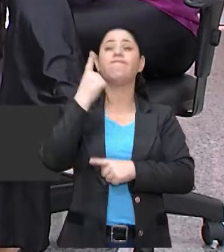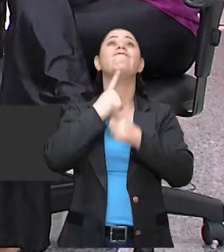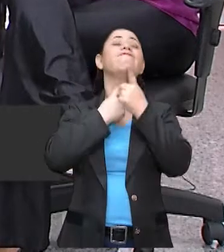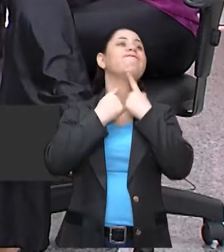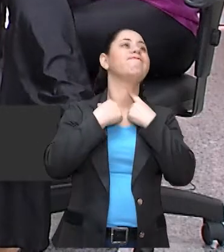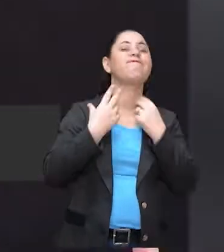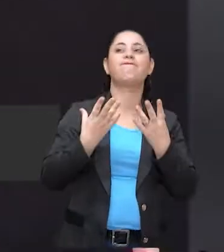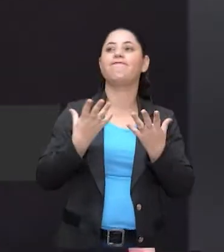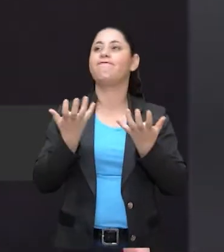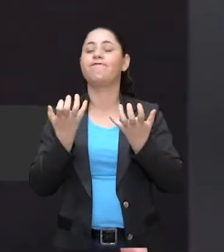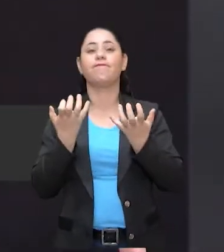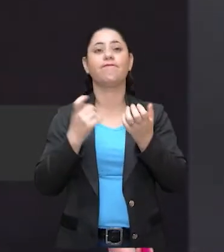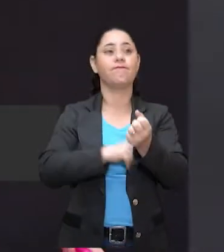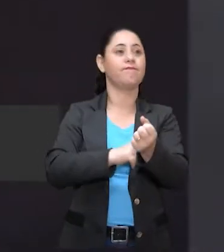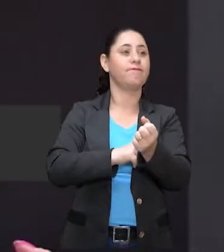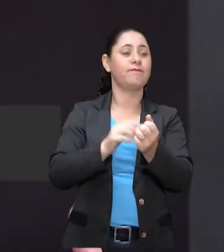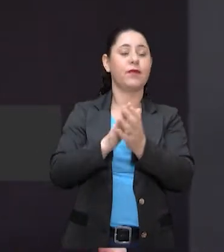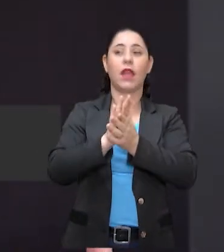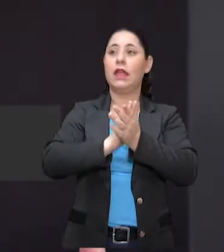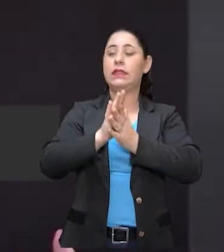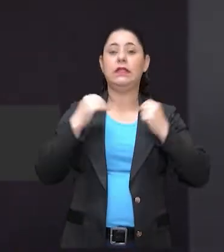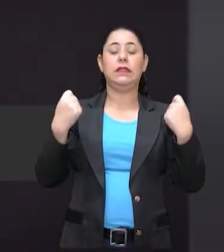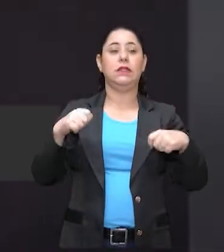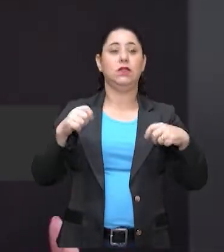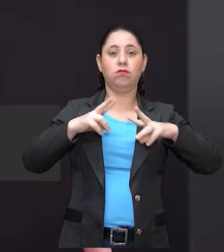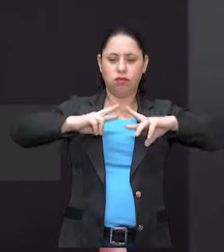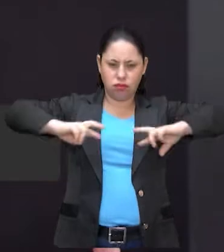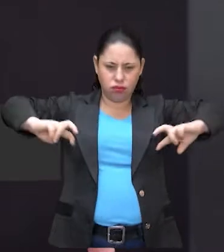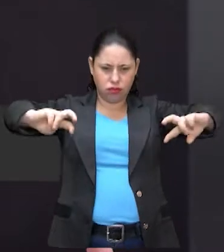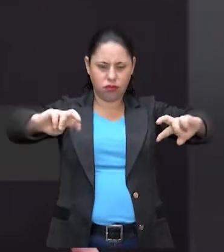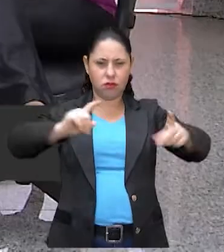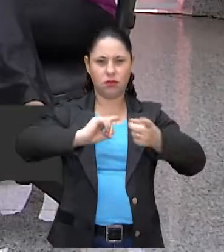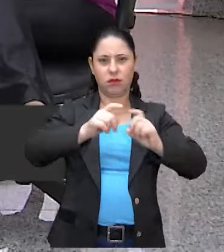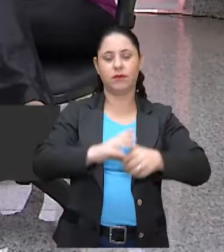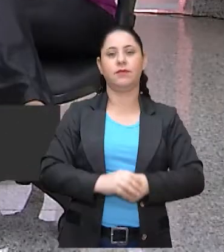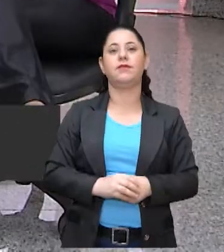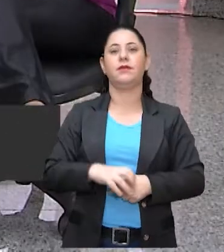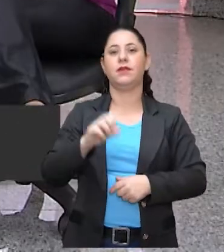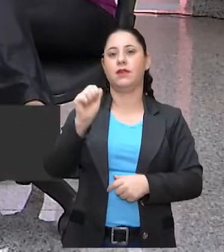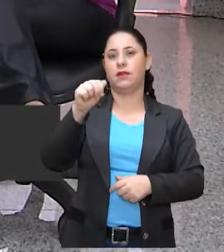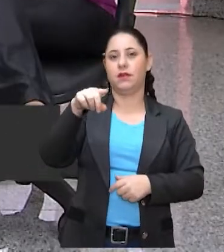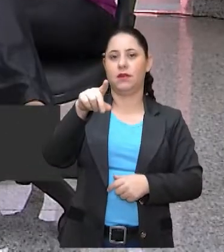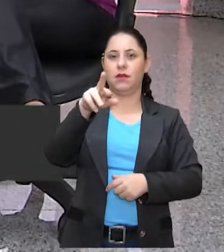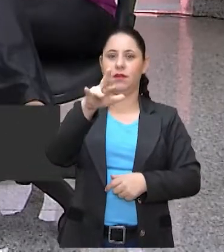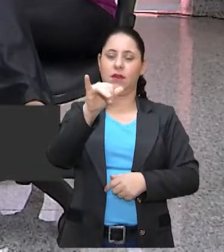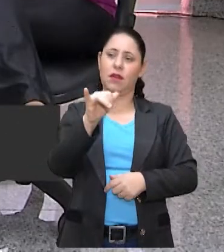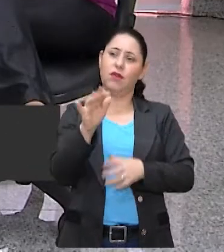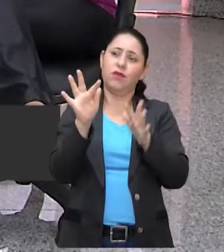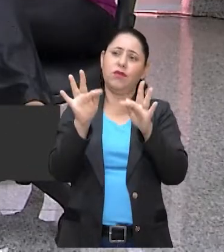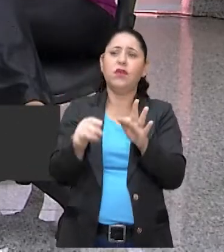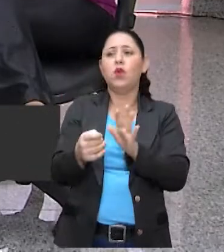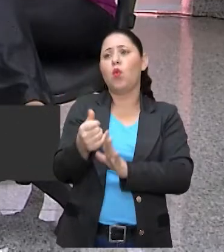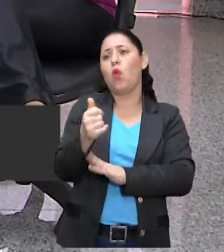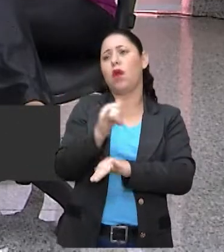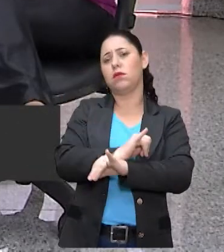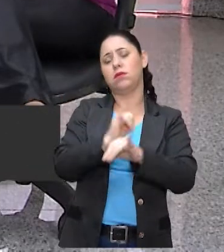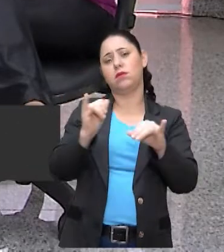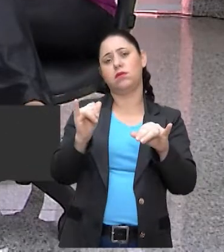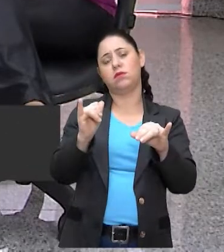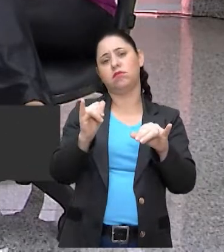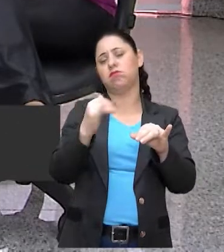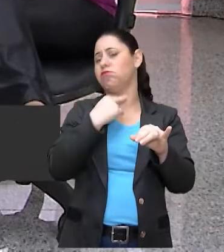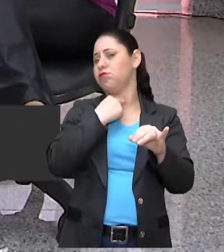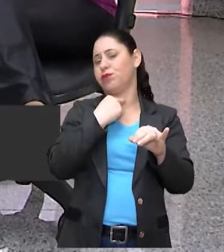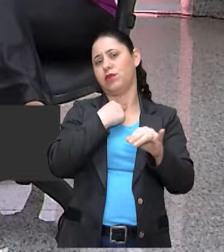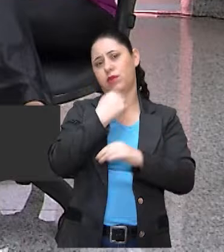aquela sede, né? De comemorar, de reunir. André, a gente já está indo para o encerramento do programa